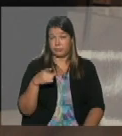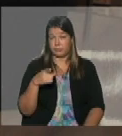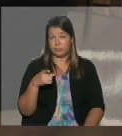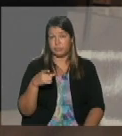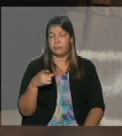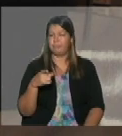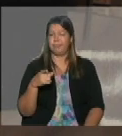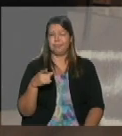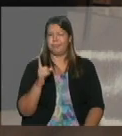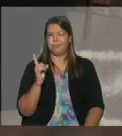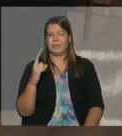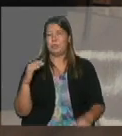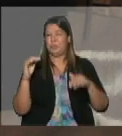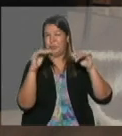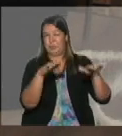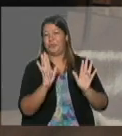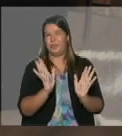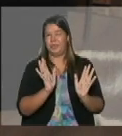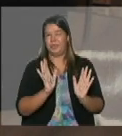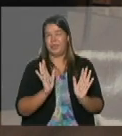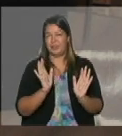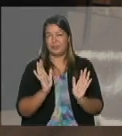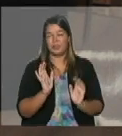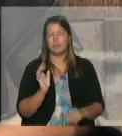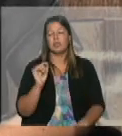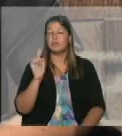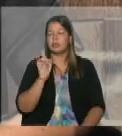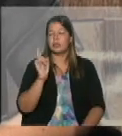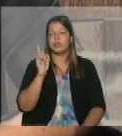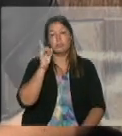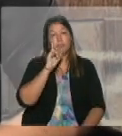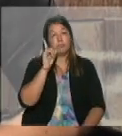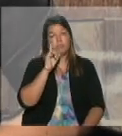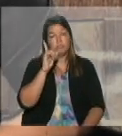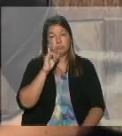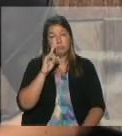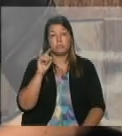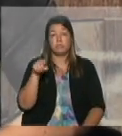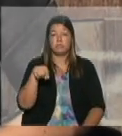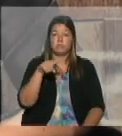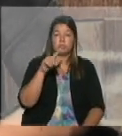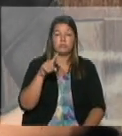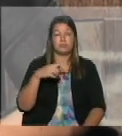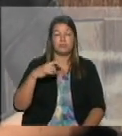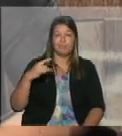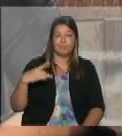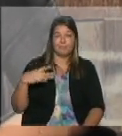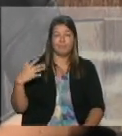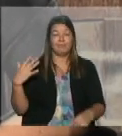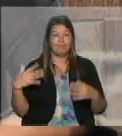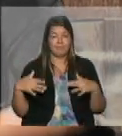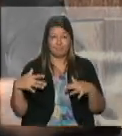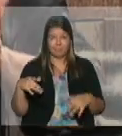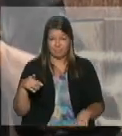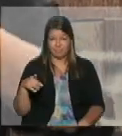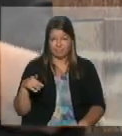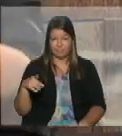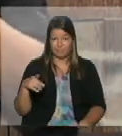medo? Não, eu não fui a Woodstock. Eu não, eu digo para os Estados Unidos. Quando você ganhou o concurso, que você soube que ia, você teve algum receio? Você